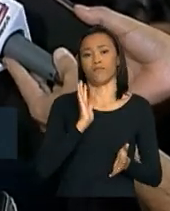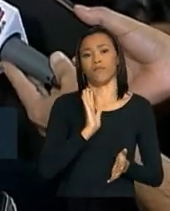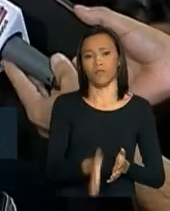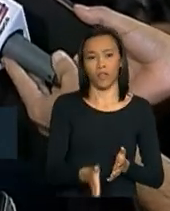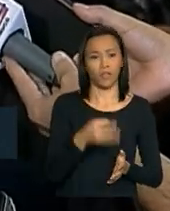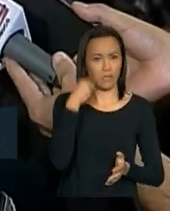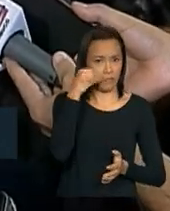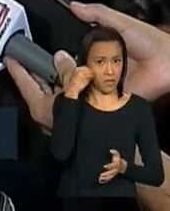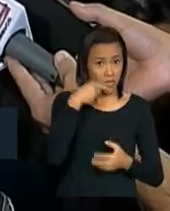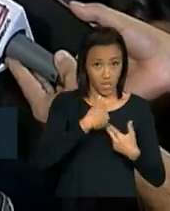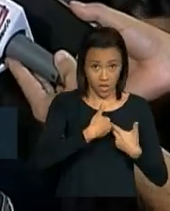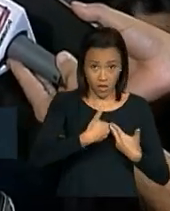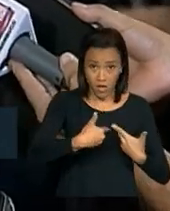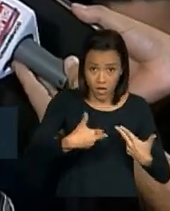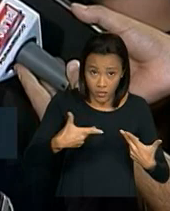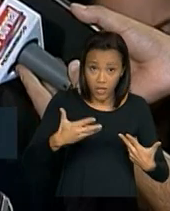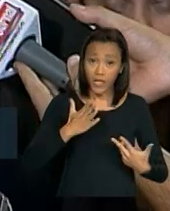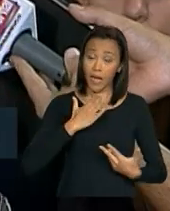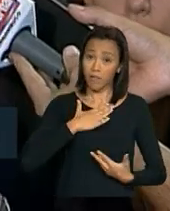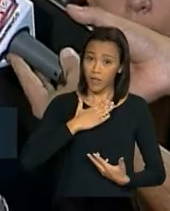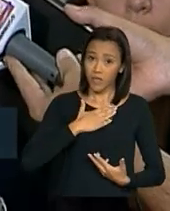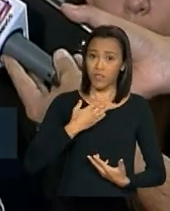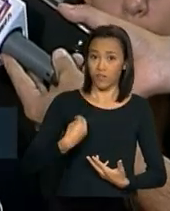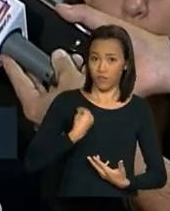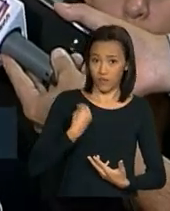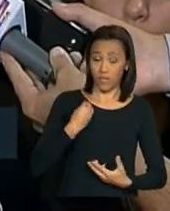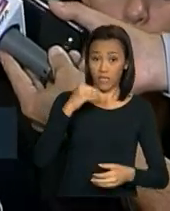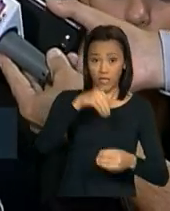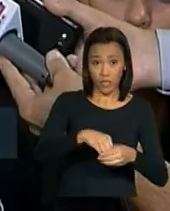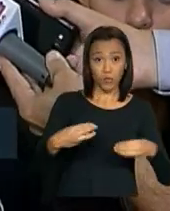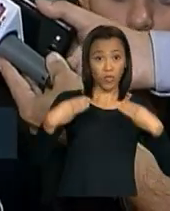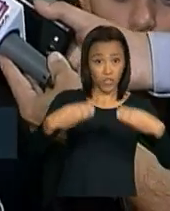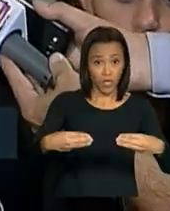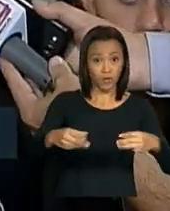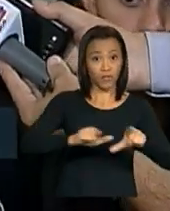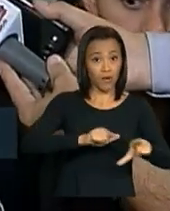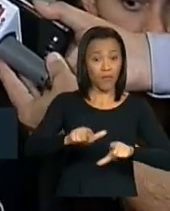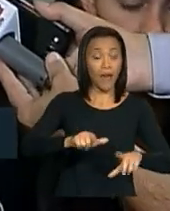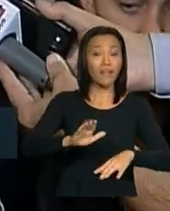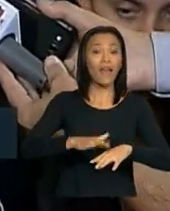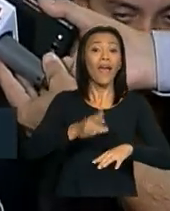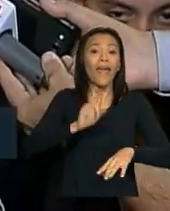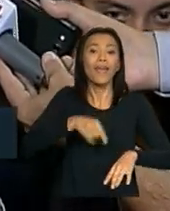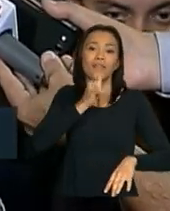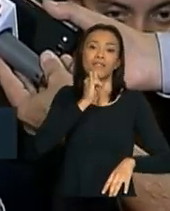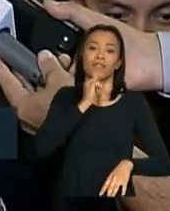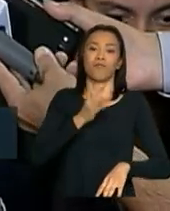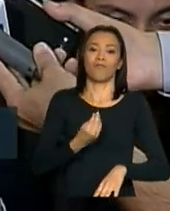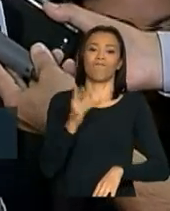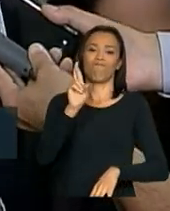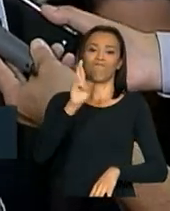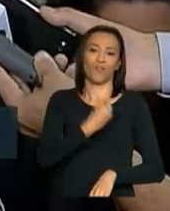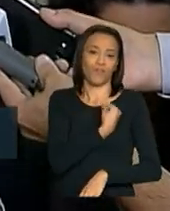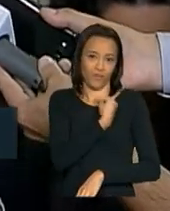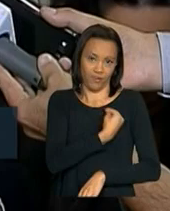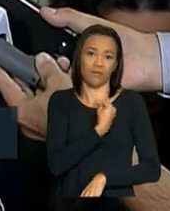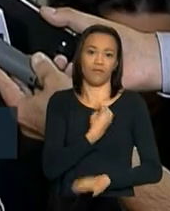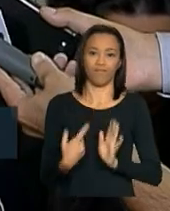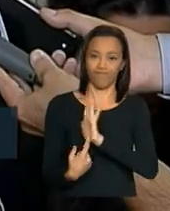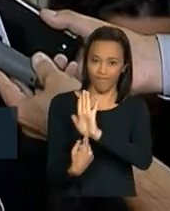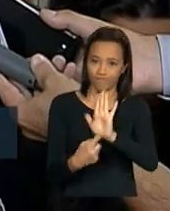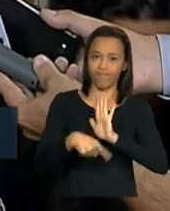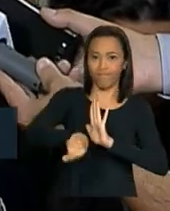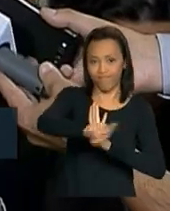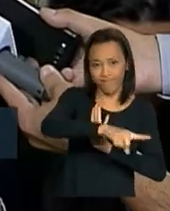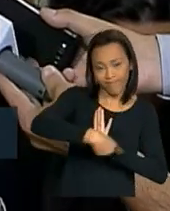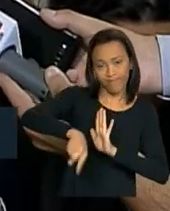quero fazer com que a minha passagem pelo Ministério do Trabalho sirva de exemplo. Eu acho que a melhor coisa que eu possa deixar é dar exemplo.